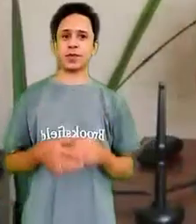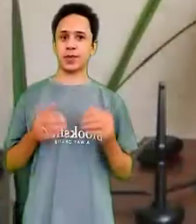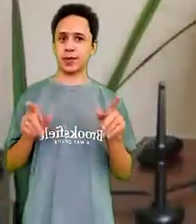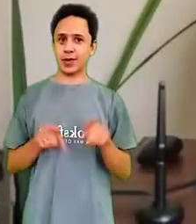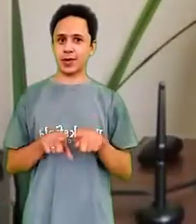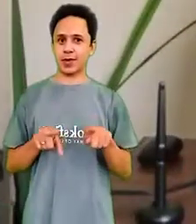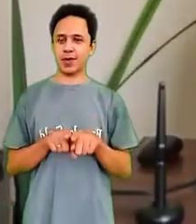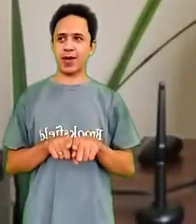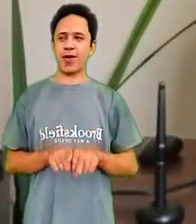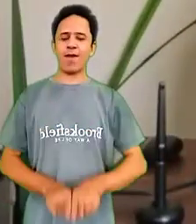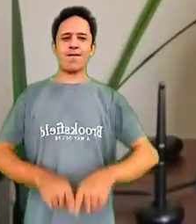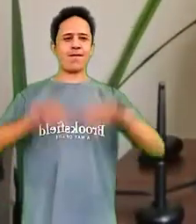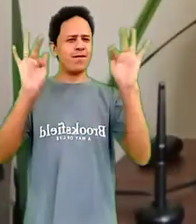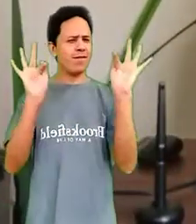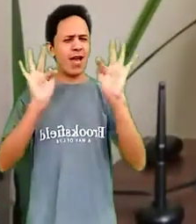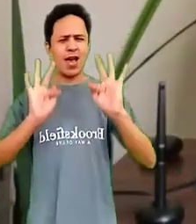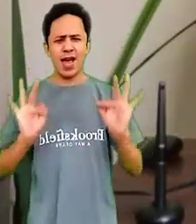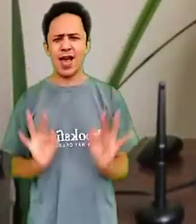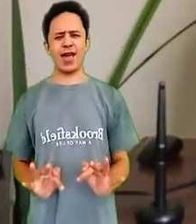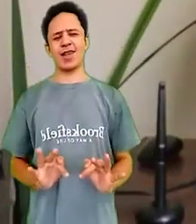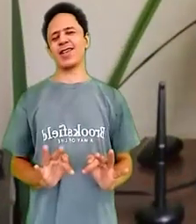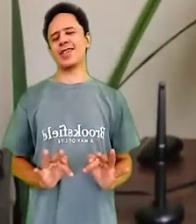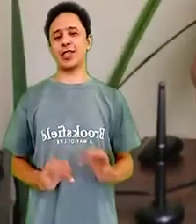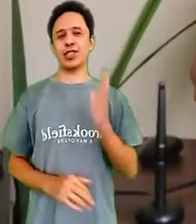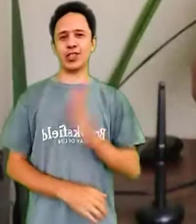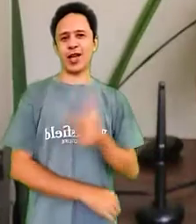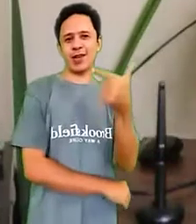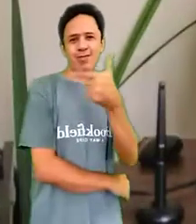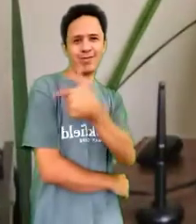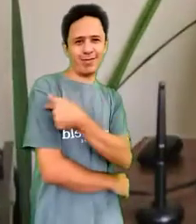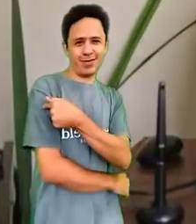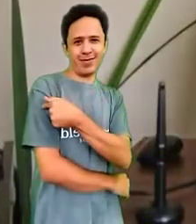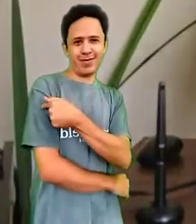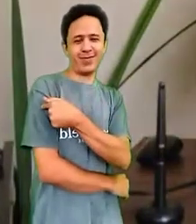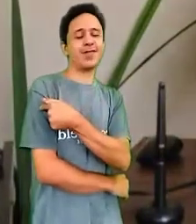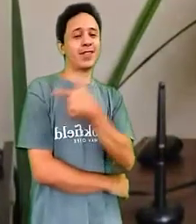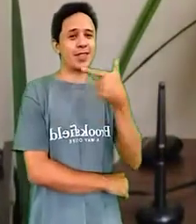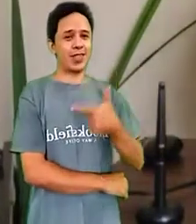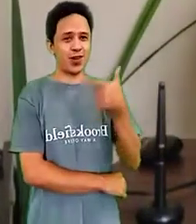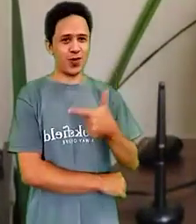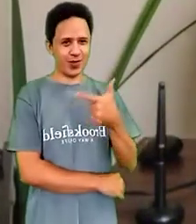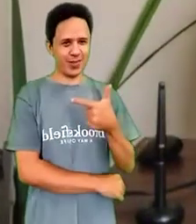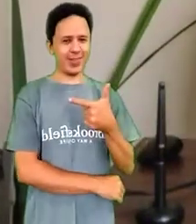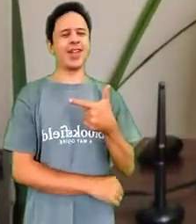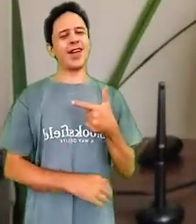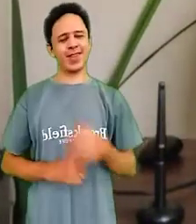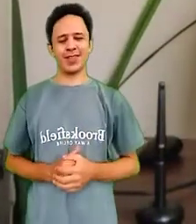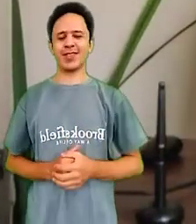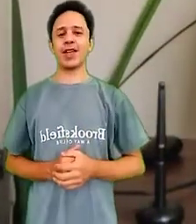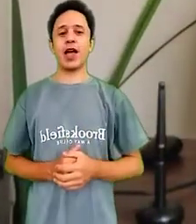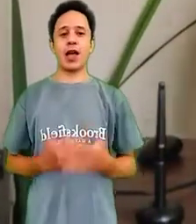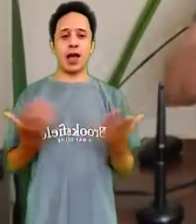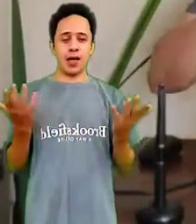E também eu tô muito feliz. Eu tomei a segunda dose hoje da minha vacina contra a